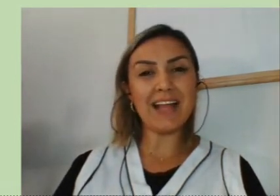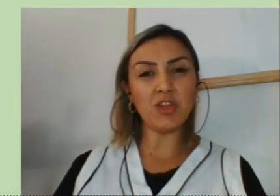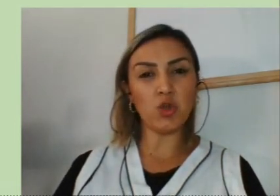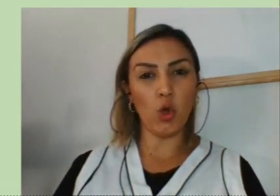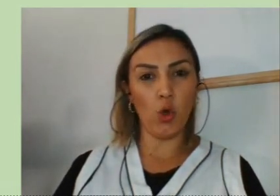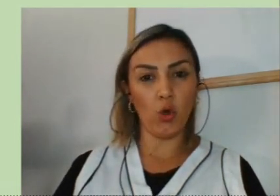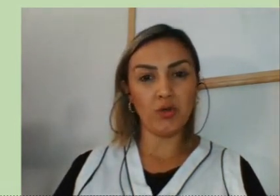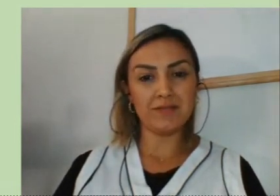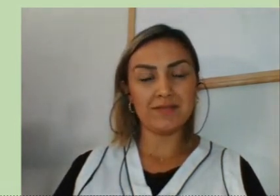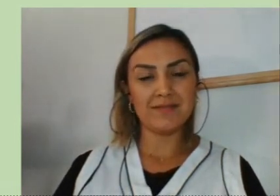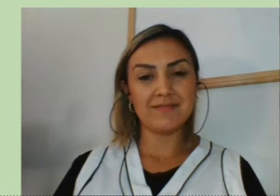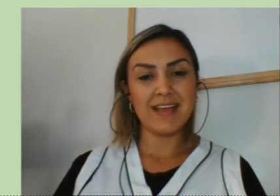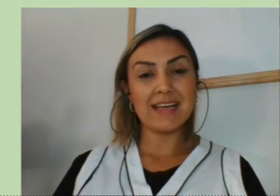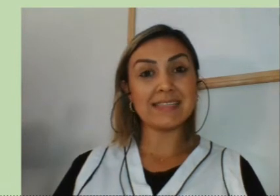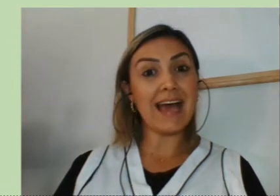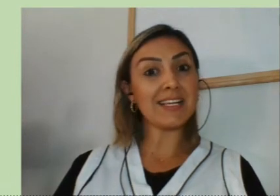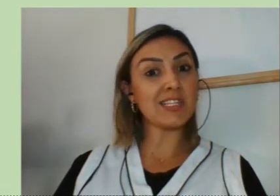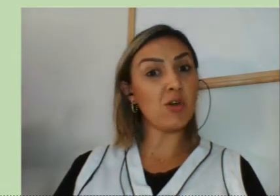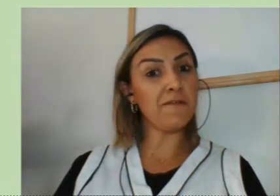Exato.